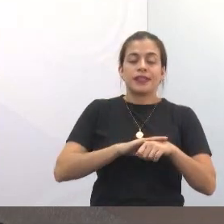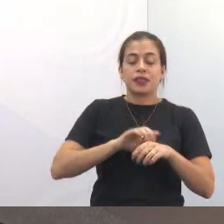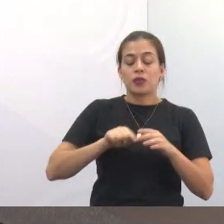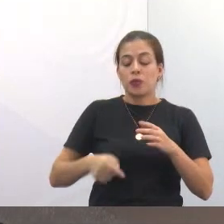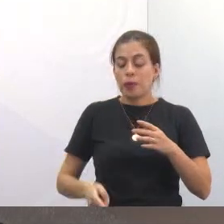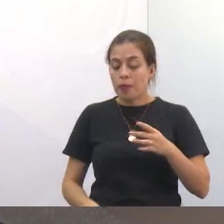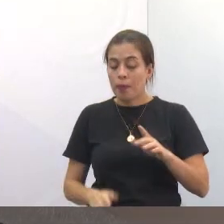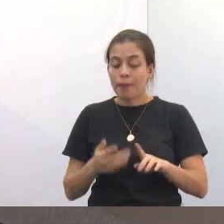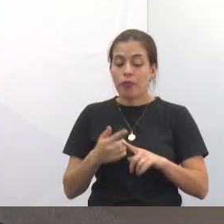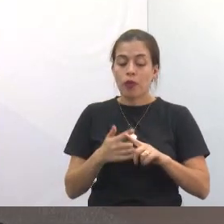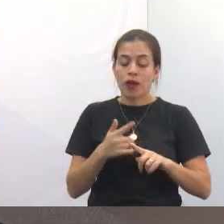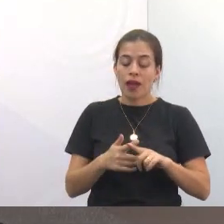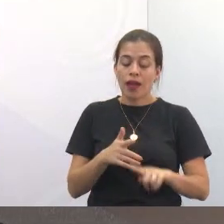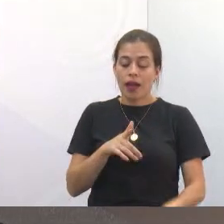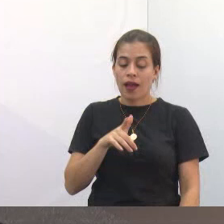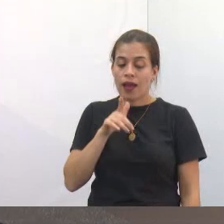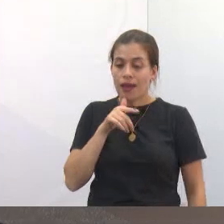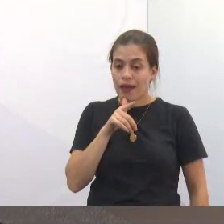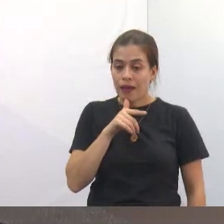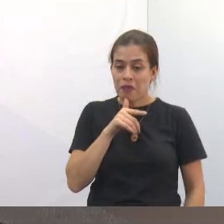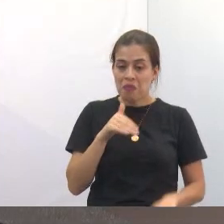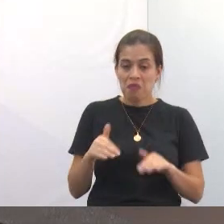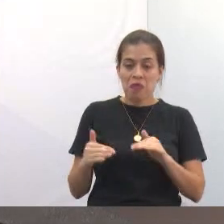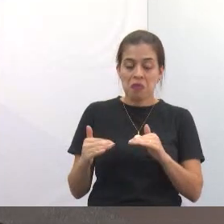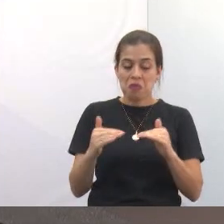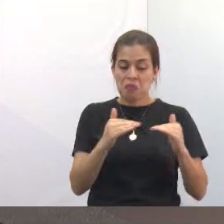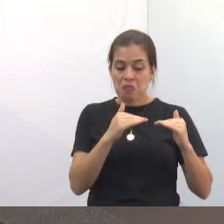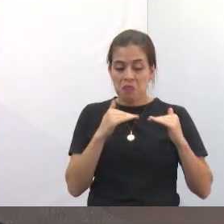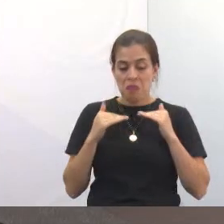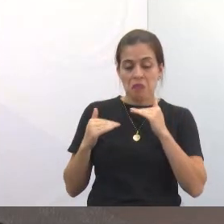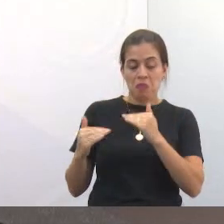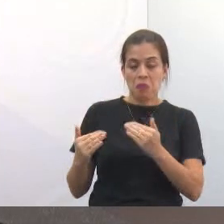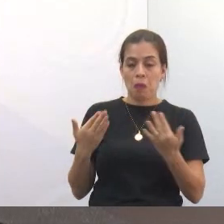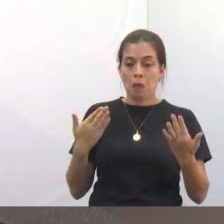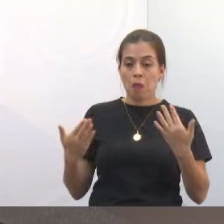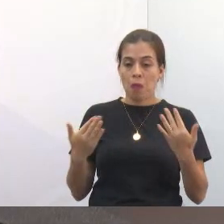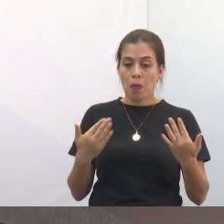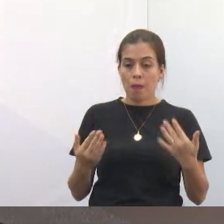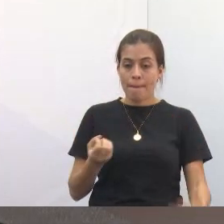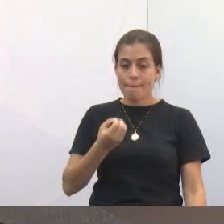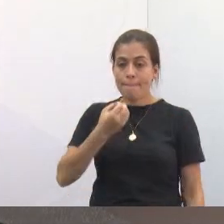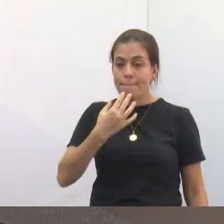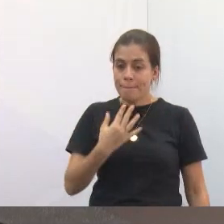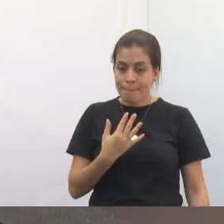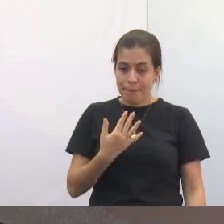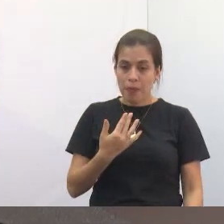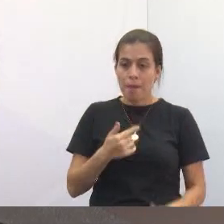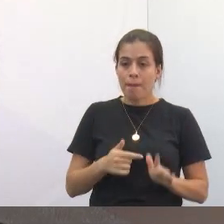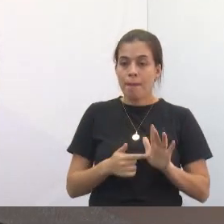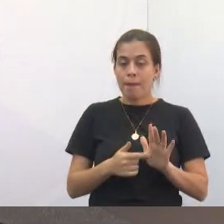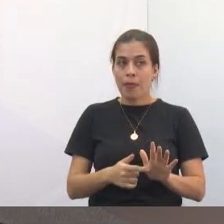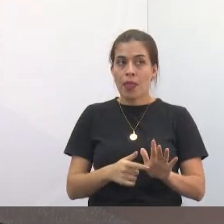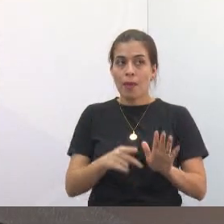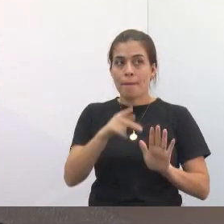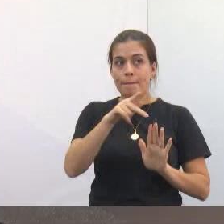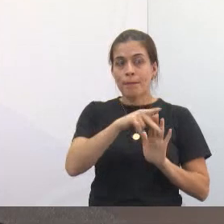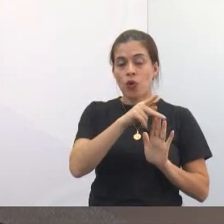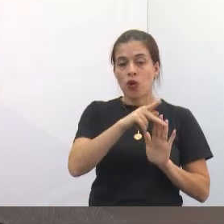distribuída atende o padrão da potabilidade expressa na portaria